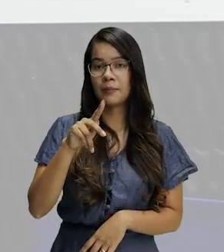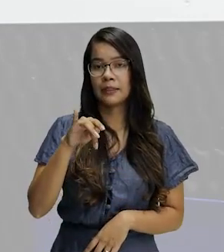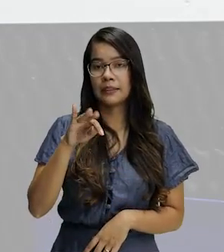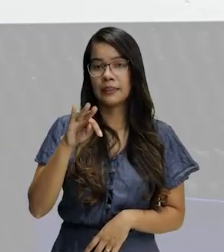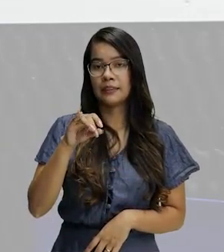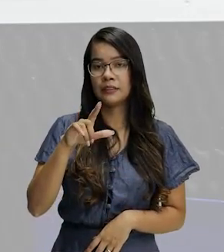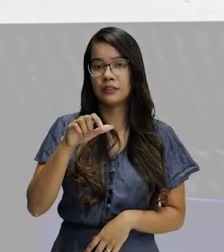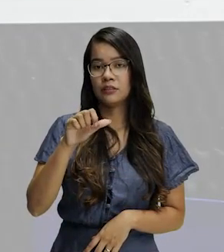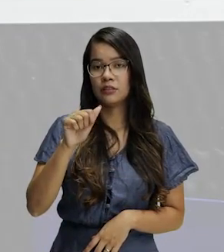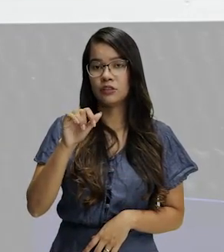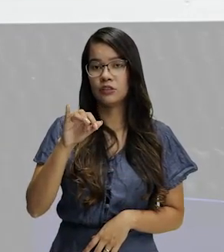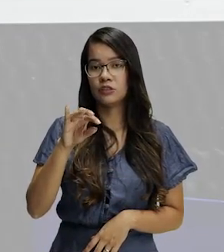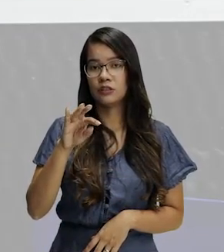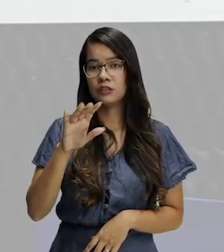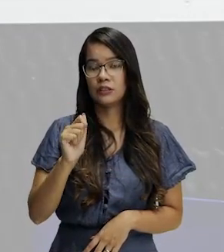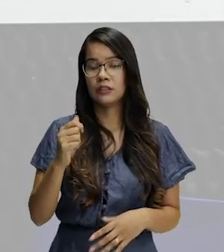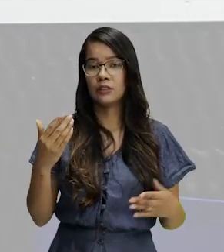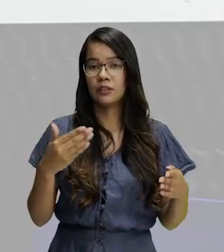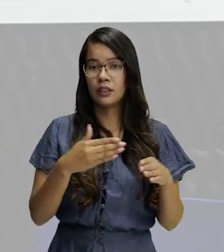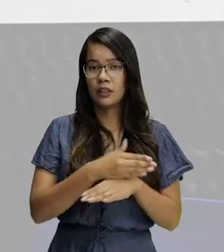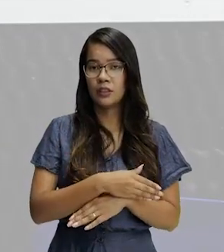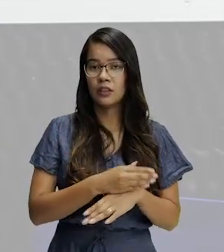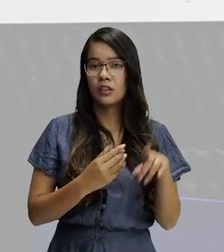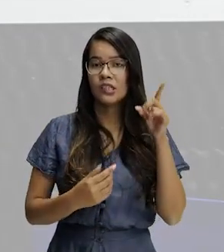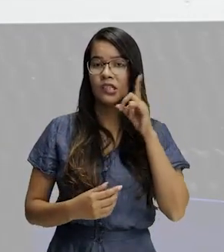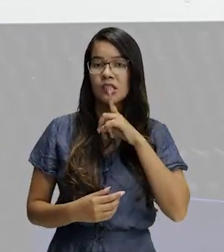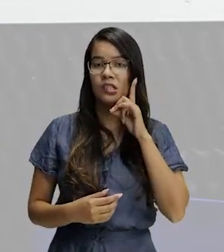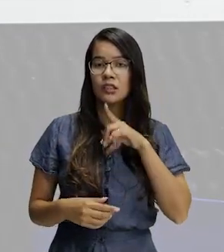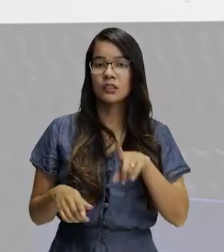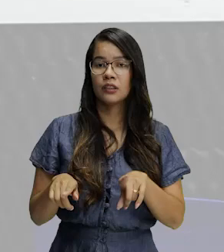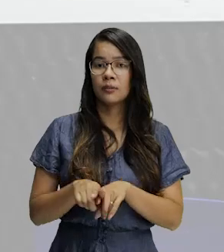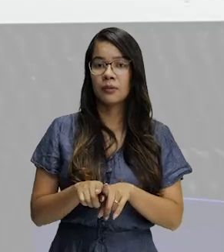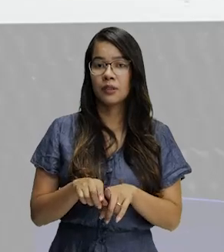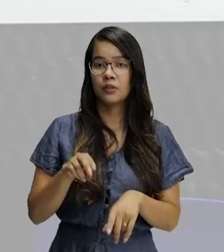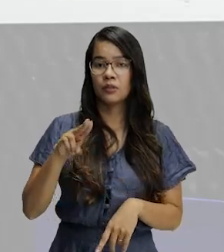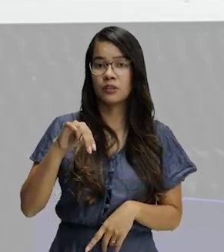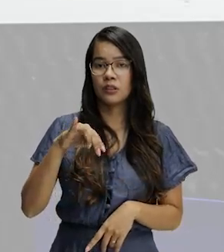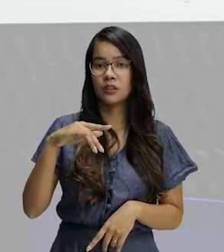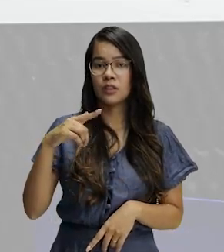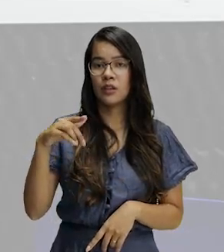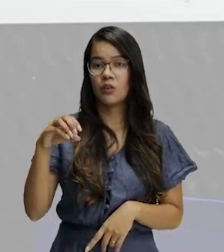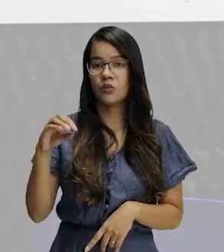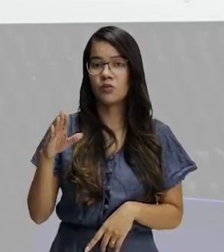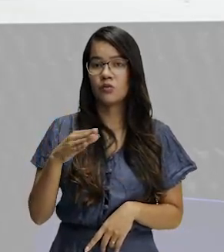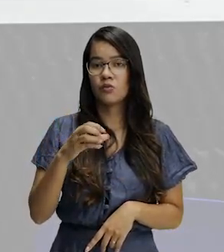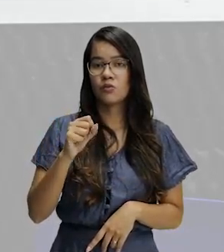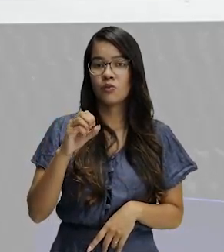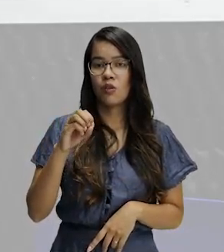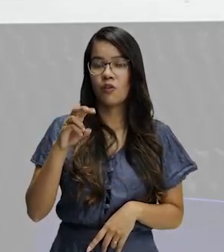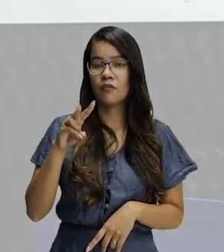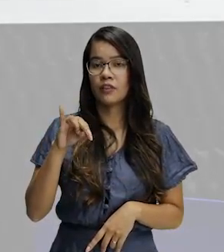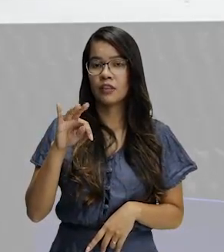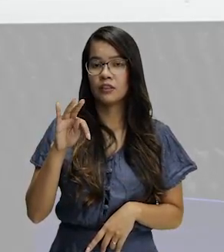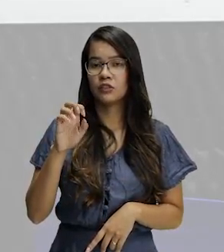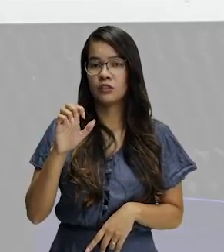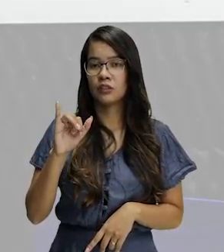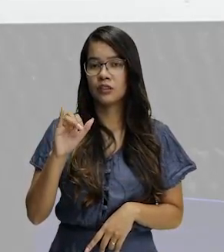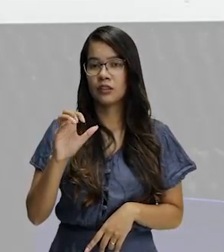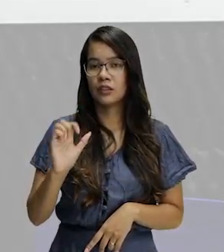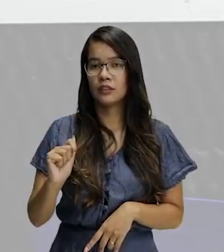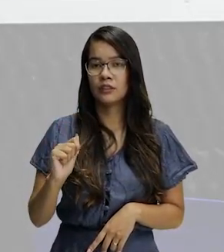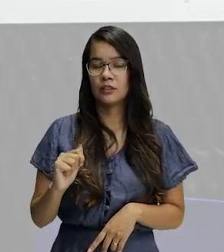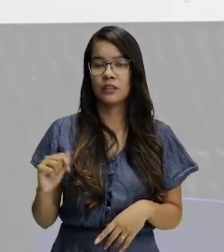A entrada dos Estados Unidos na União Soviética, e os Estados Unidos segurando o Japão na Ásia, e a União Soviética entrando nessa